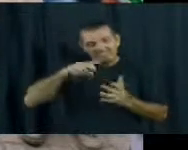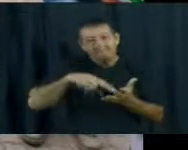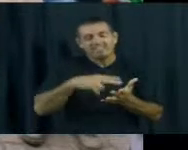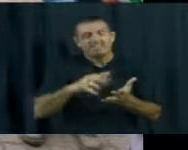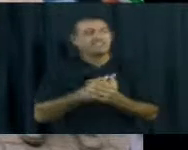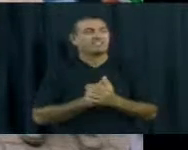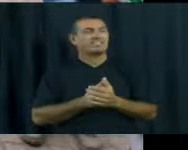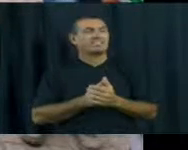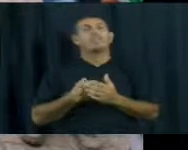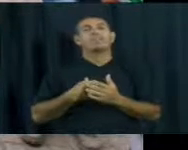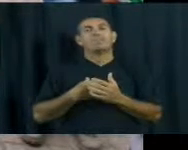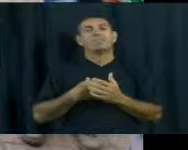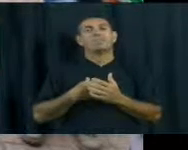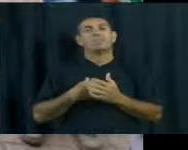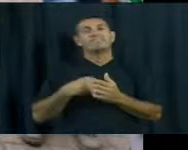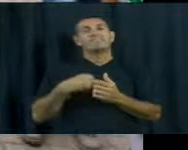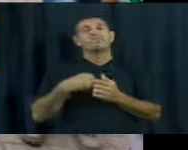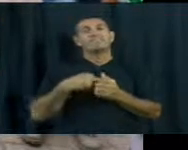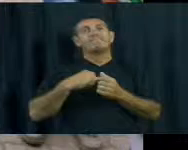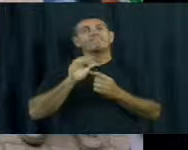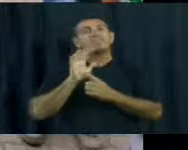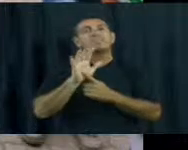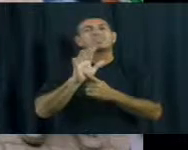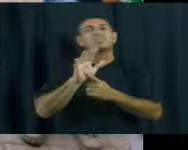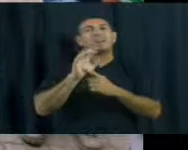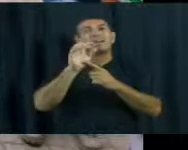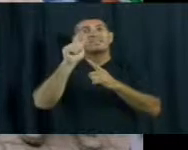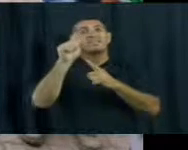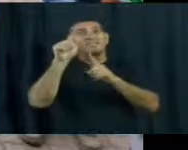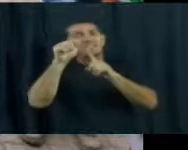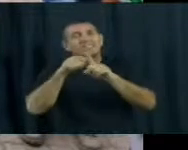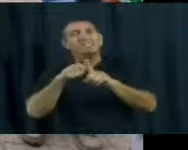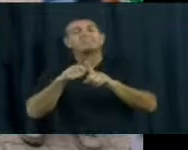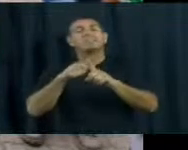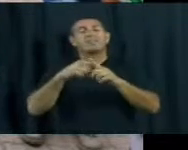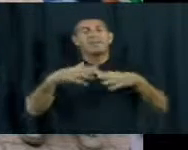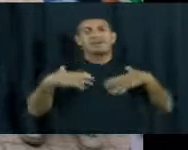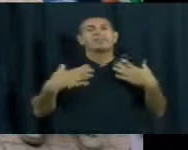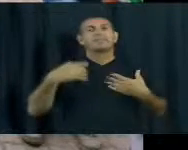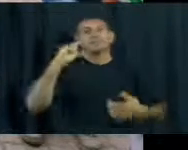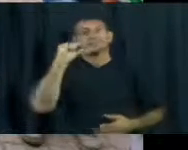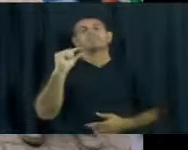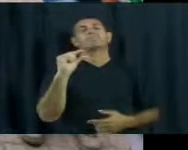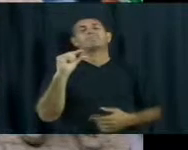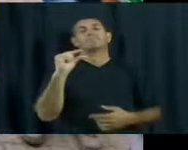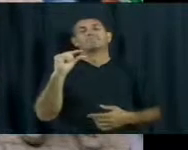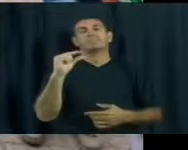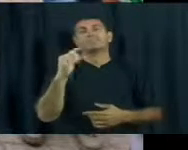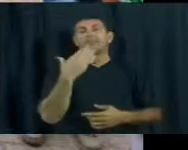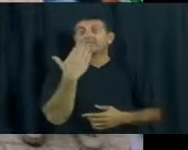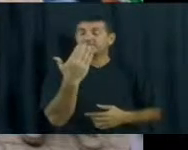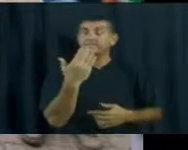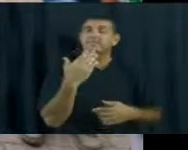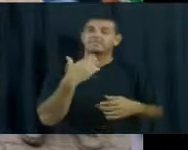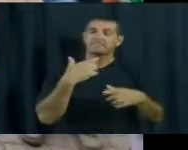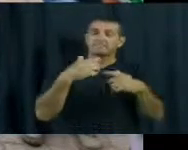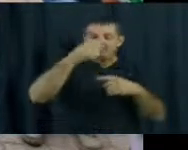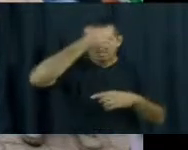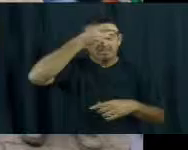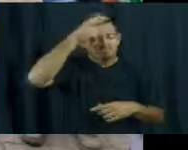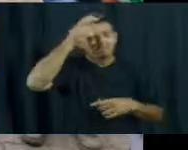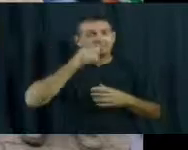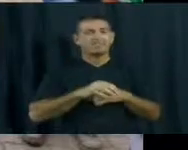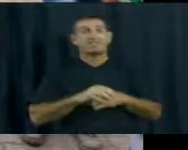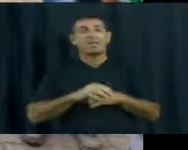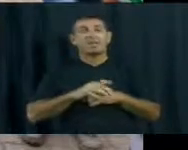Mas eu posso contar na palma da minha mão, nesses 7 meses, as alegrias que eu tive à frente da prefeitura. E